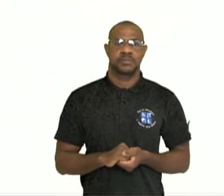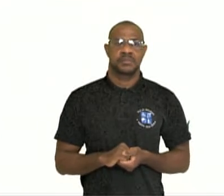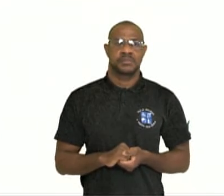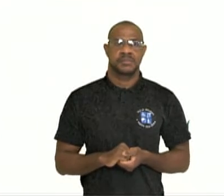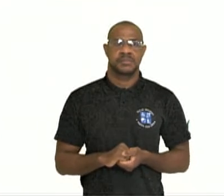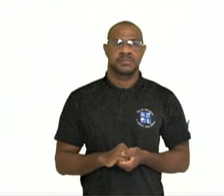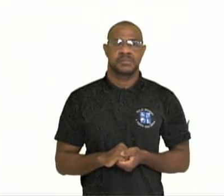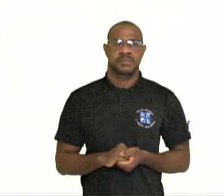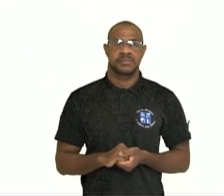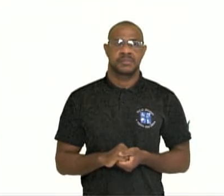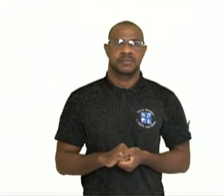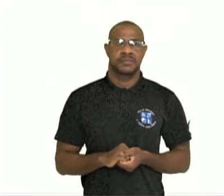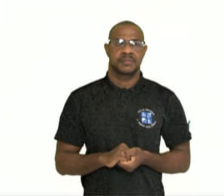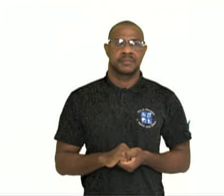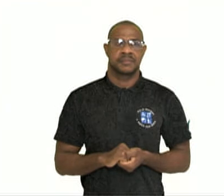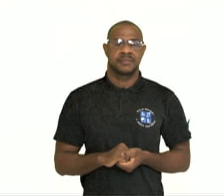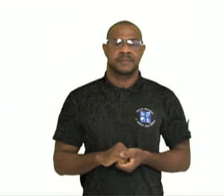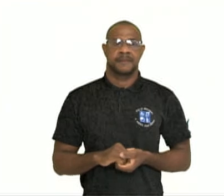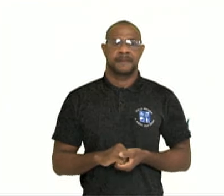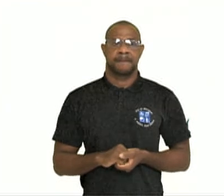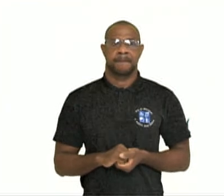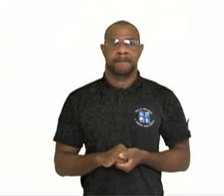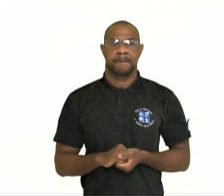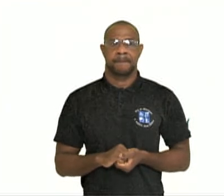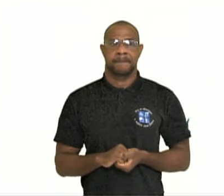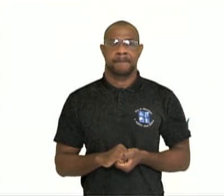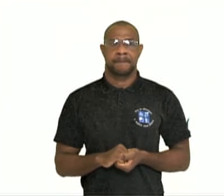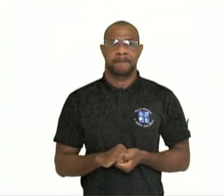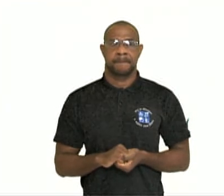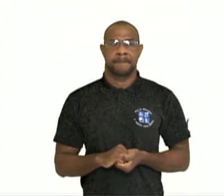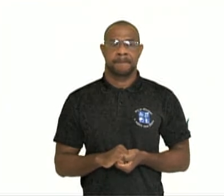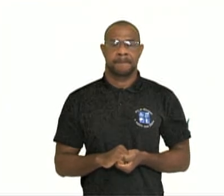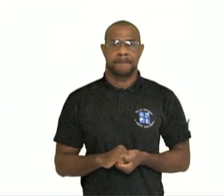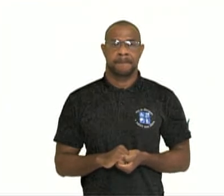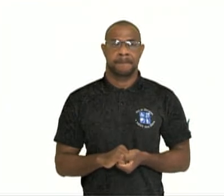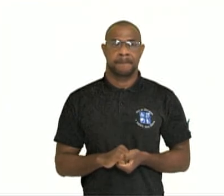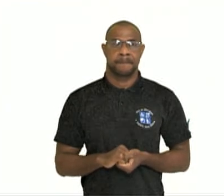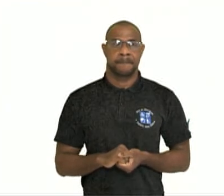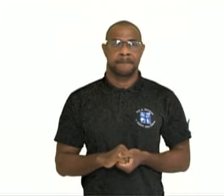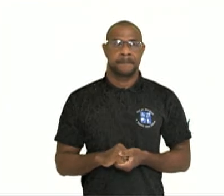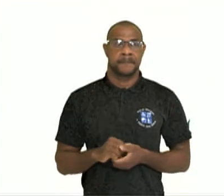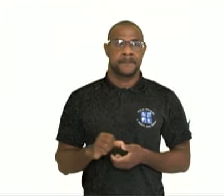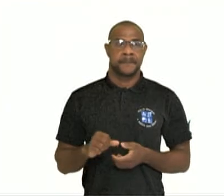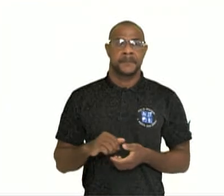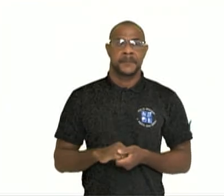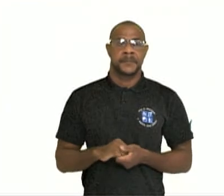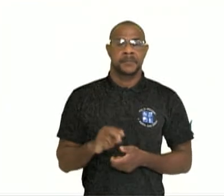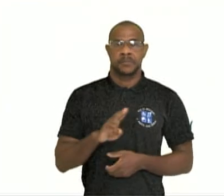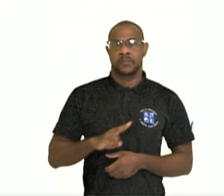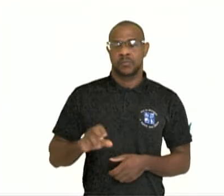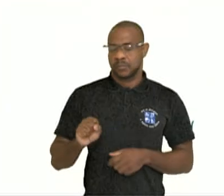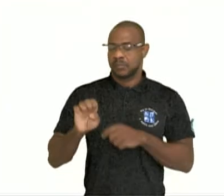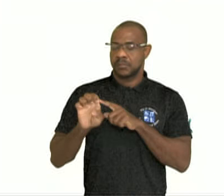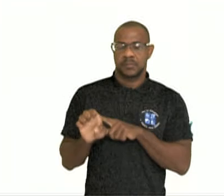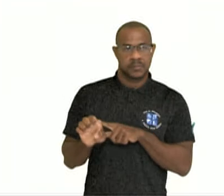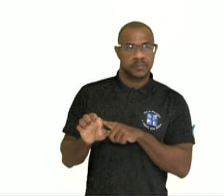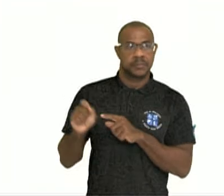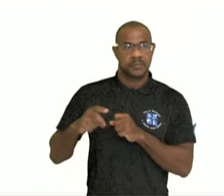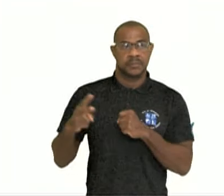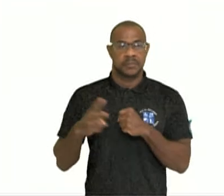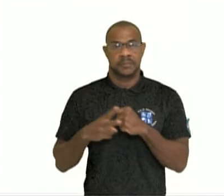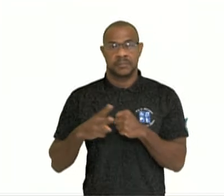Llevar-se, esse se, por el uso de se, el verbo é reflexivo. Então, esse uso do se é um